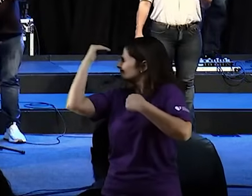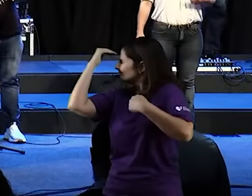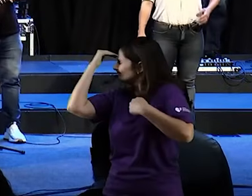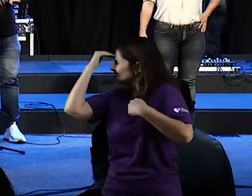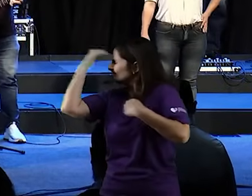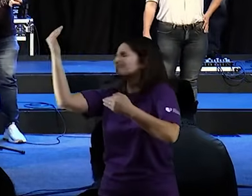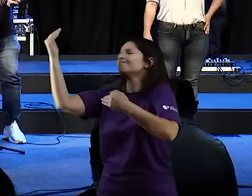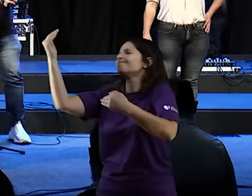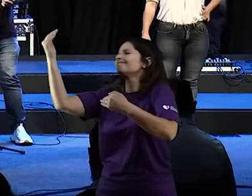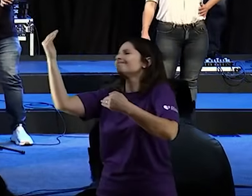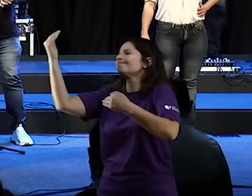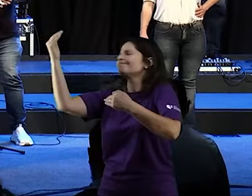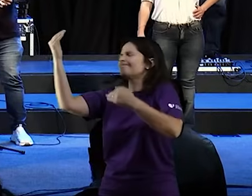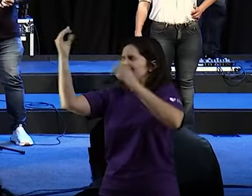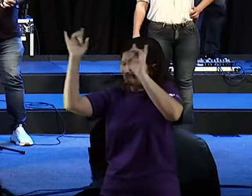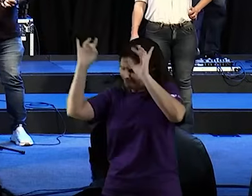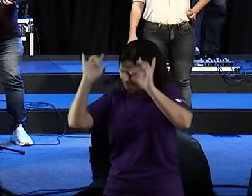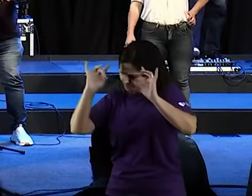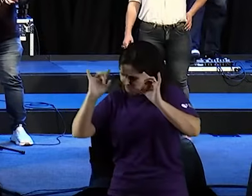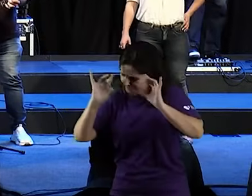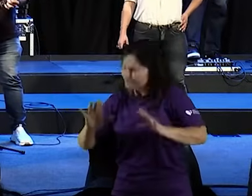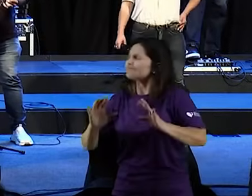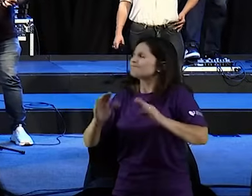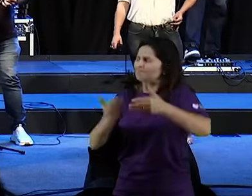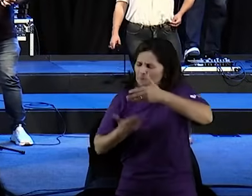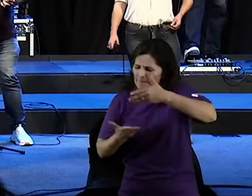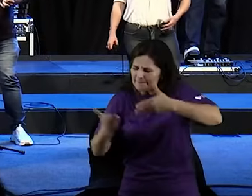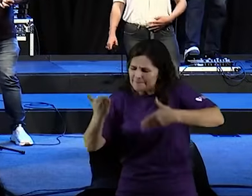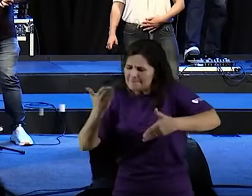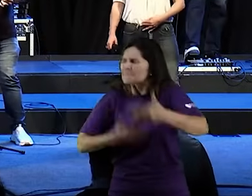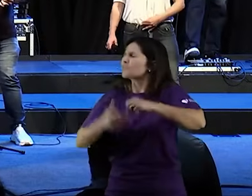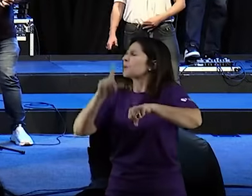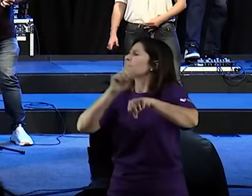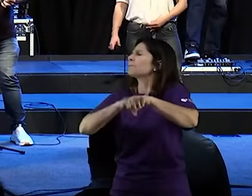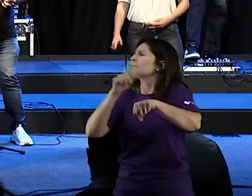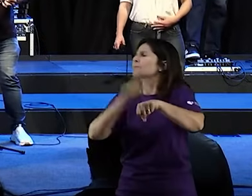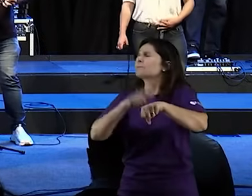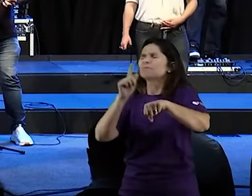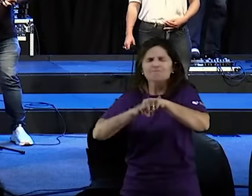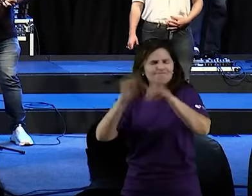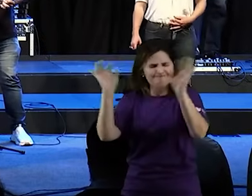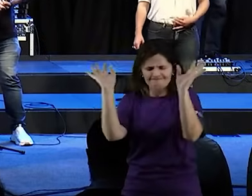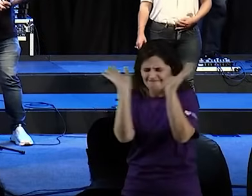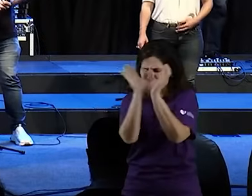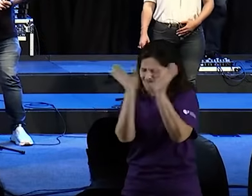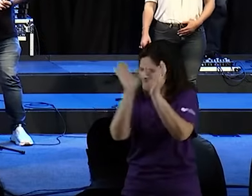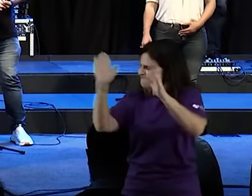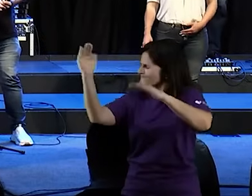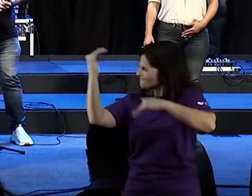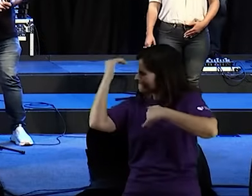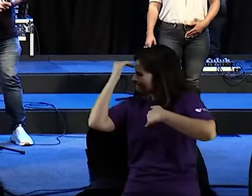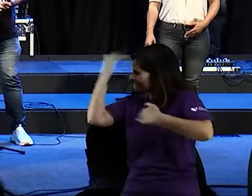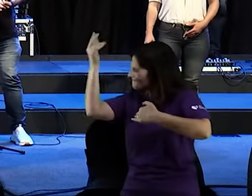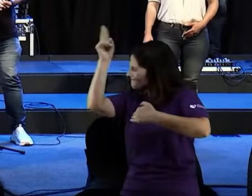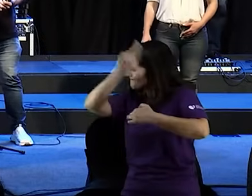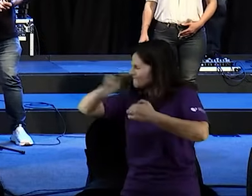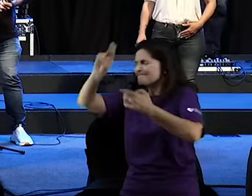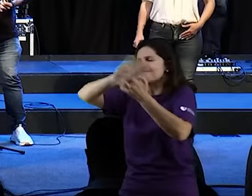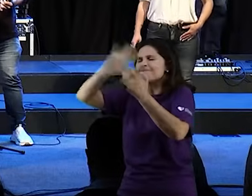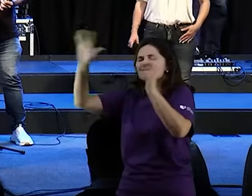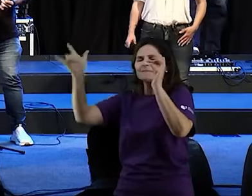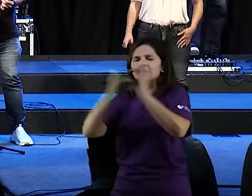é um privilégio muito grande nós podemos participar desse momento pai muito obrigada senhor em nome de